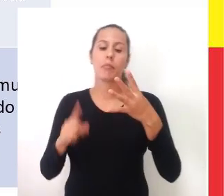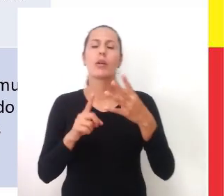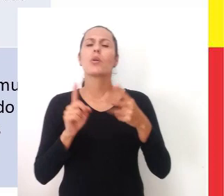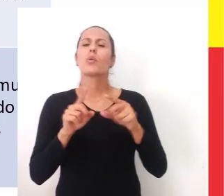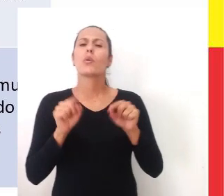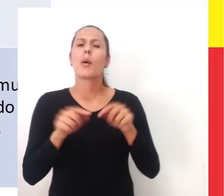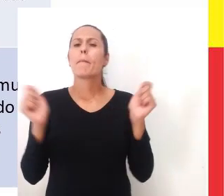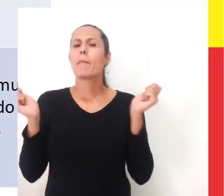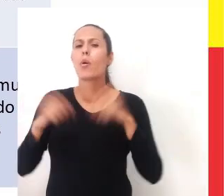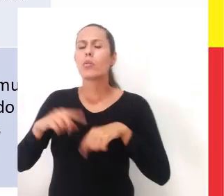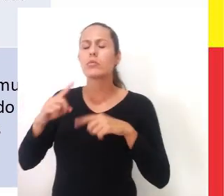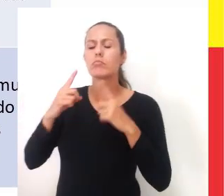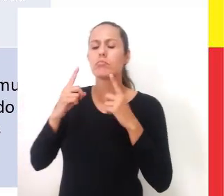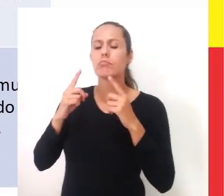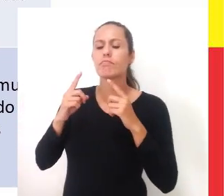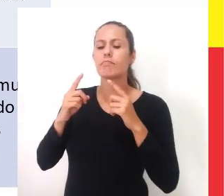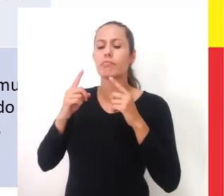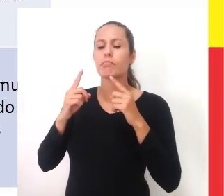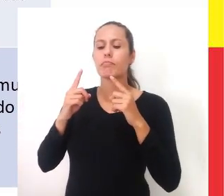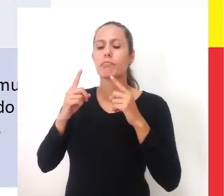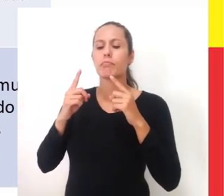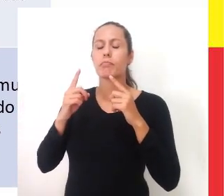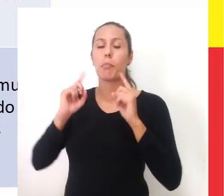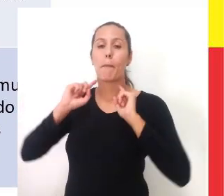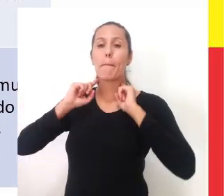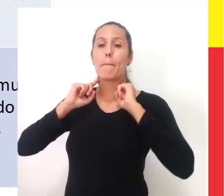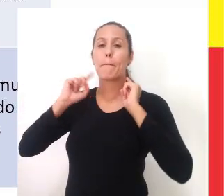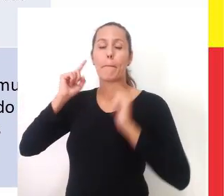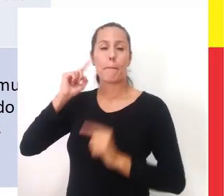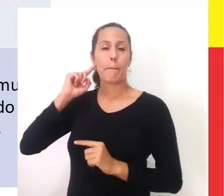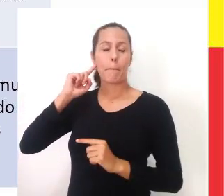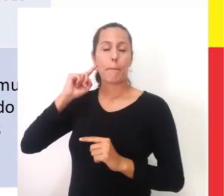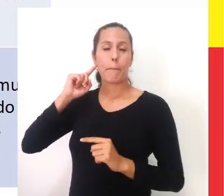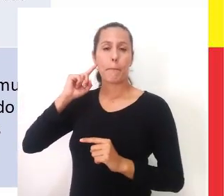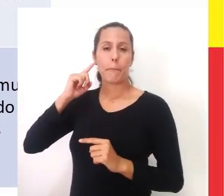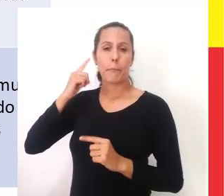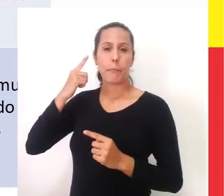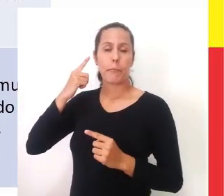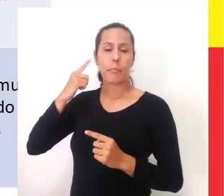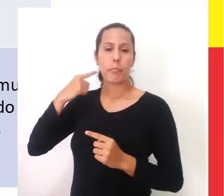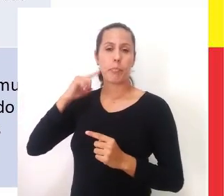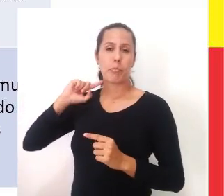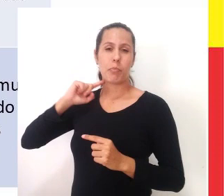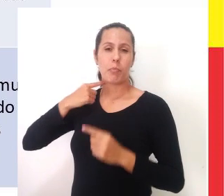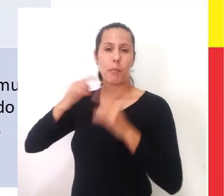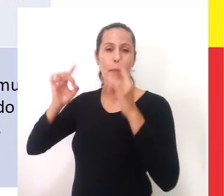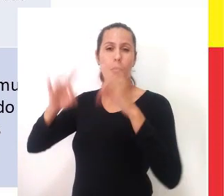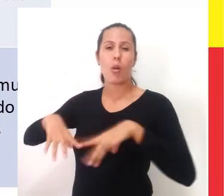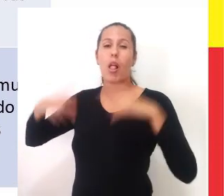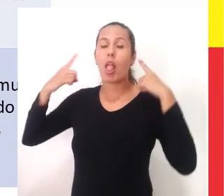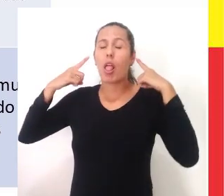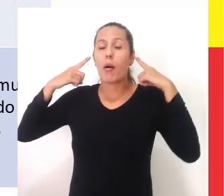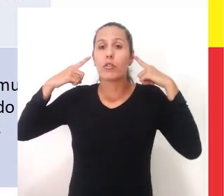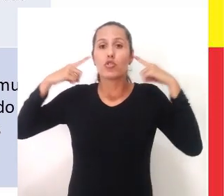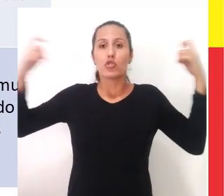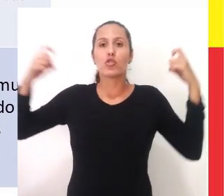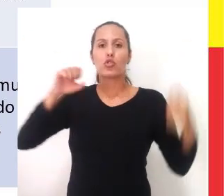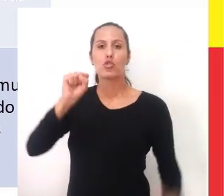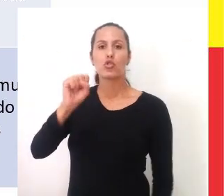pode poluir de forma sonora. Por que, Dantas? Porque as perfurações são